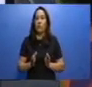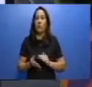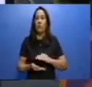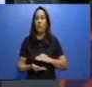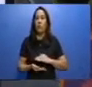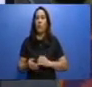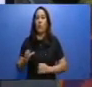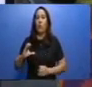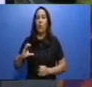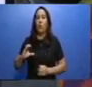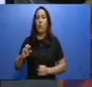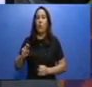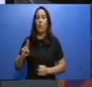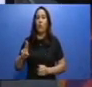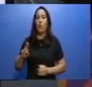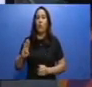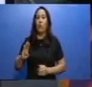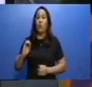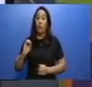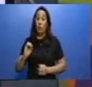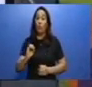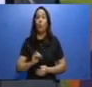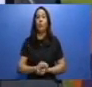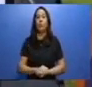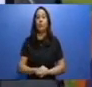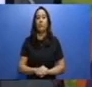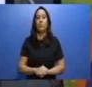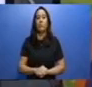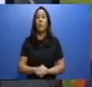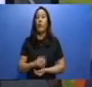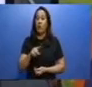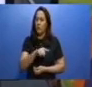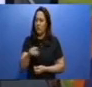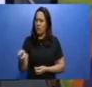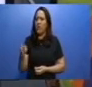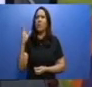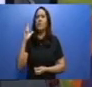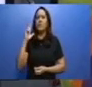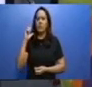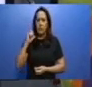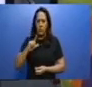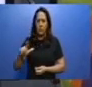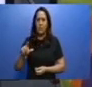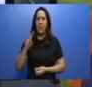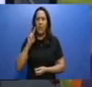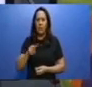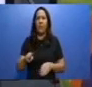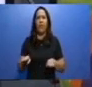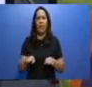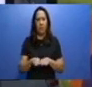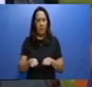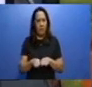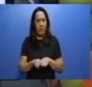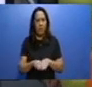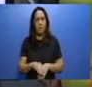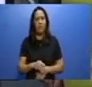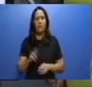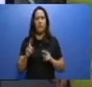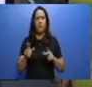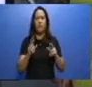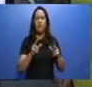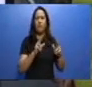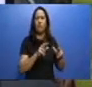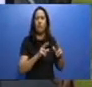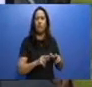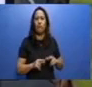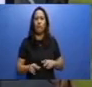pego toda essa parte aqui, olha, tá vendo? Vocês conseguem ver um cubo também? Olha, então qual vai ser a